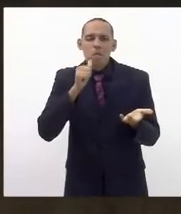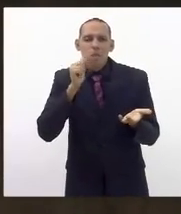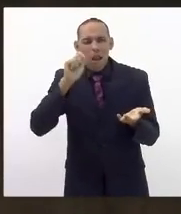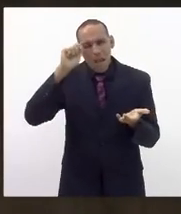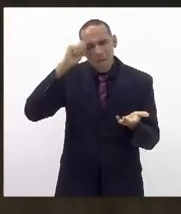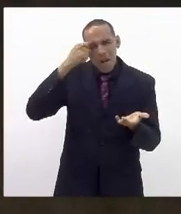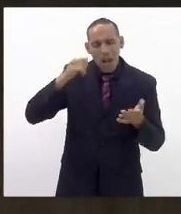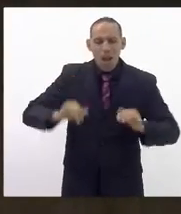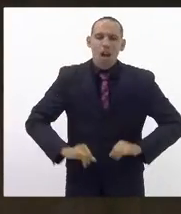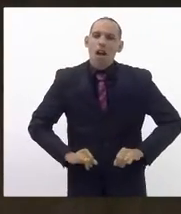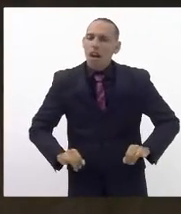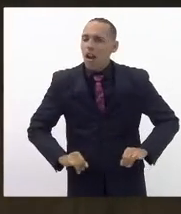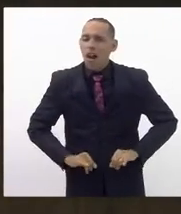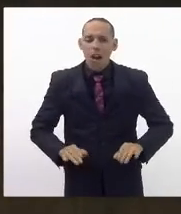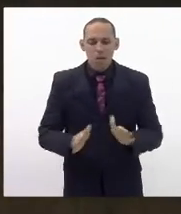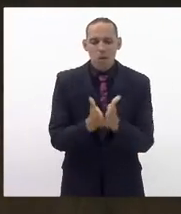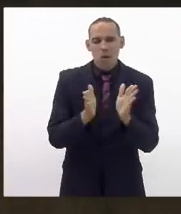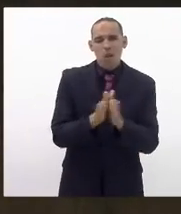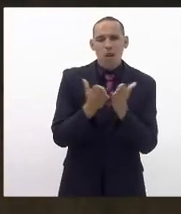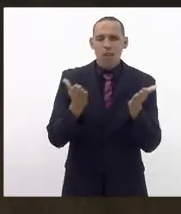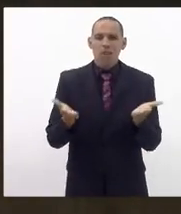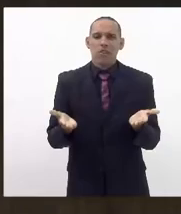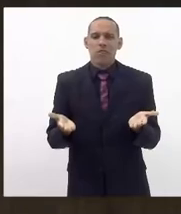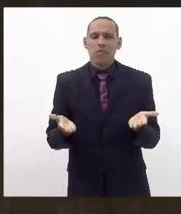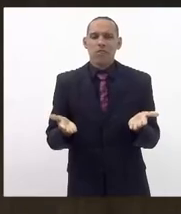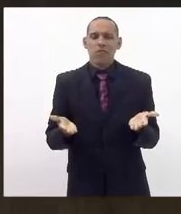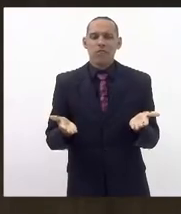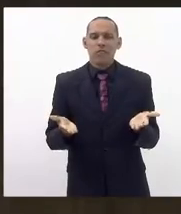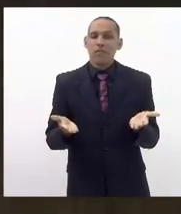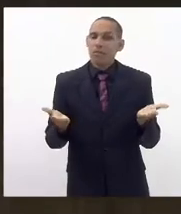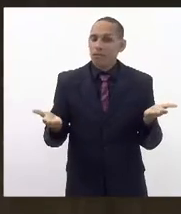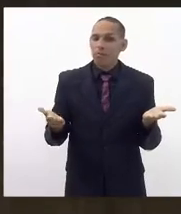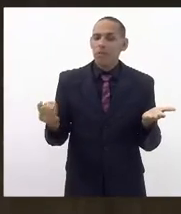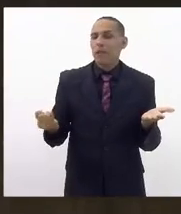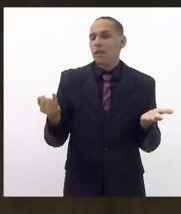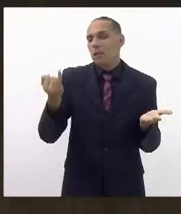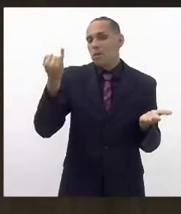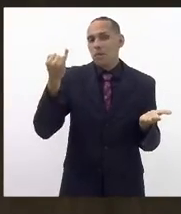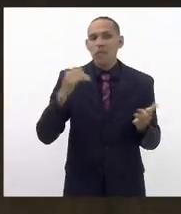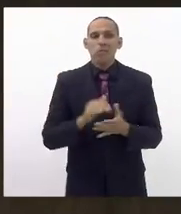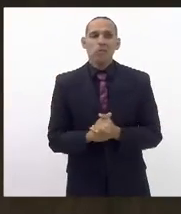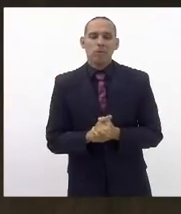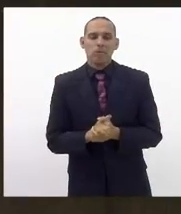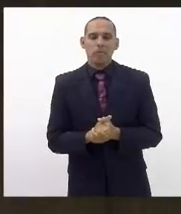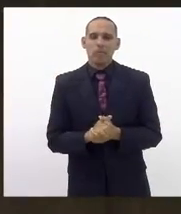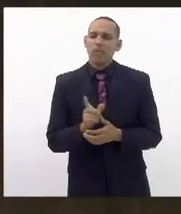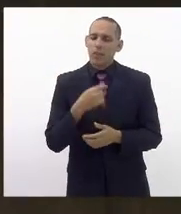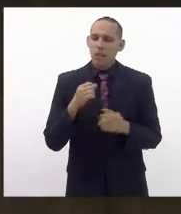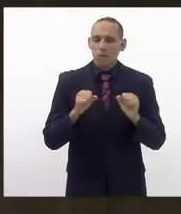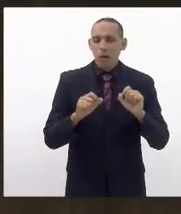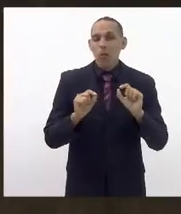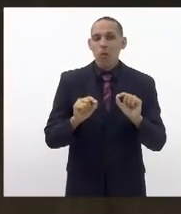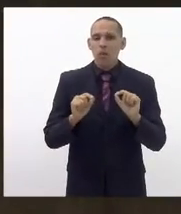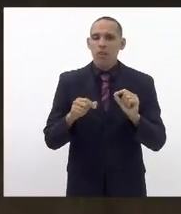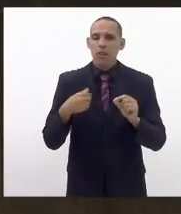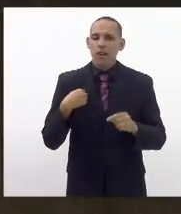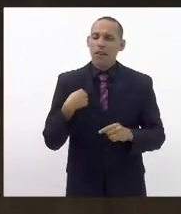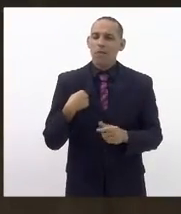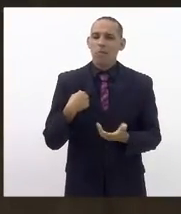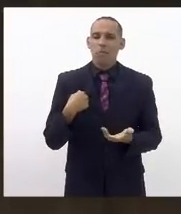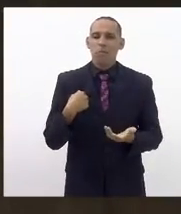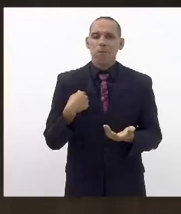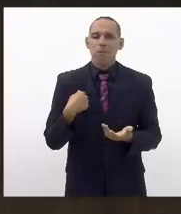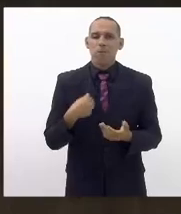que são pobres. Então, nesse sentido, é fundamental que possamos, inclusive, eu fiz essa presença,